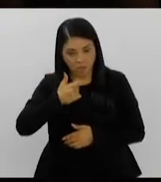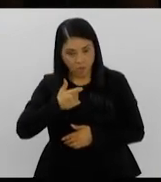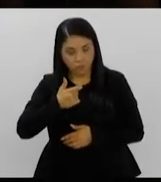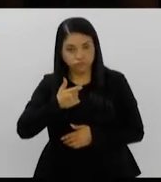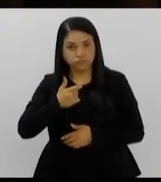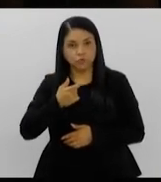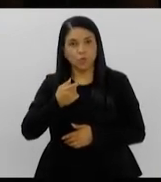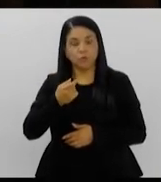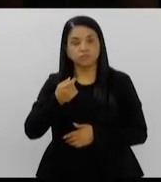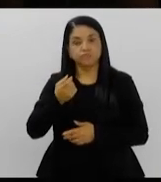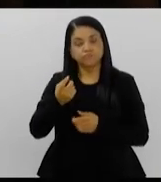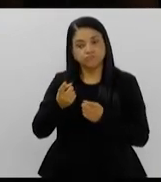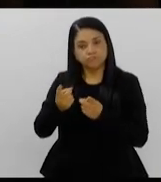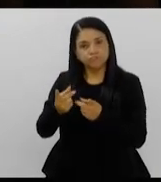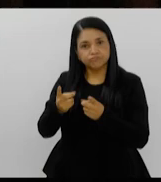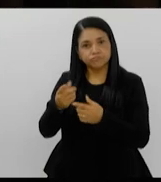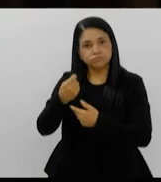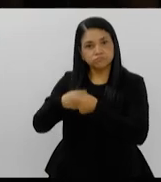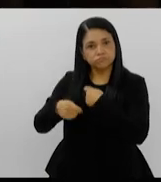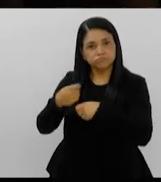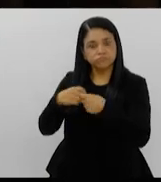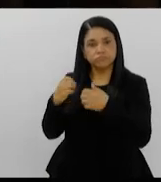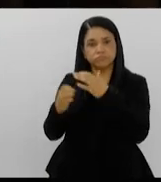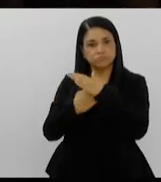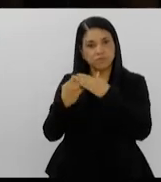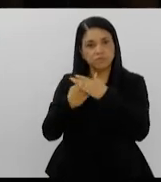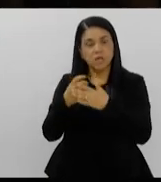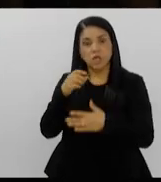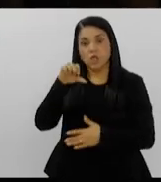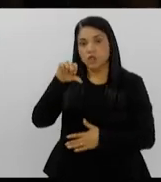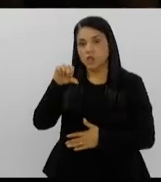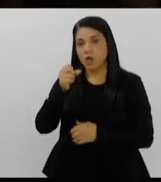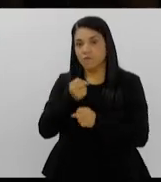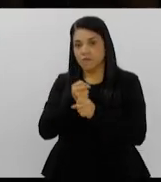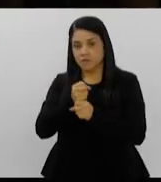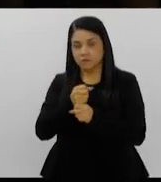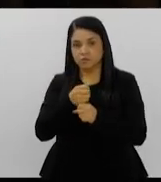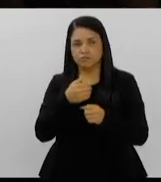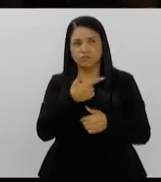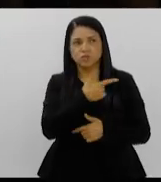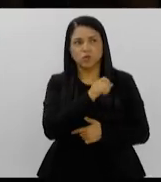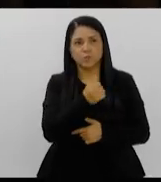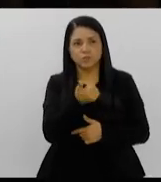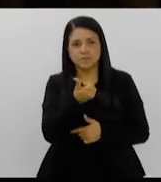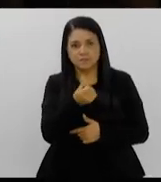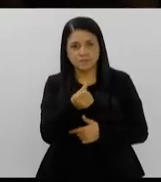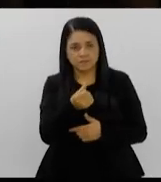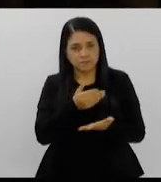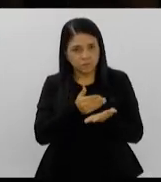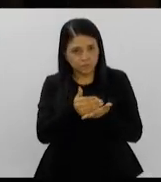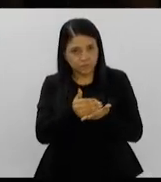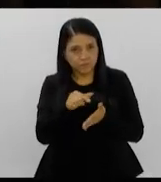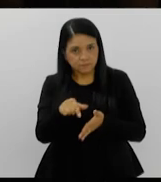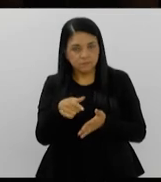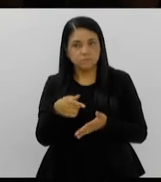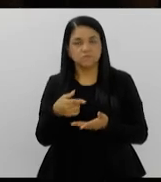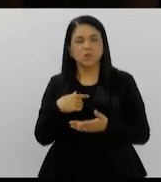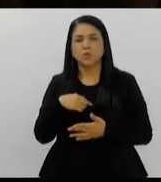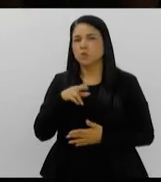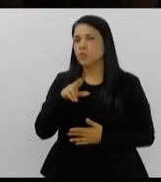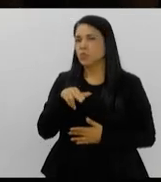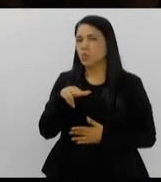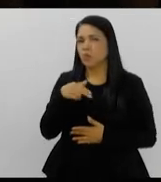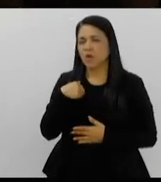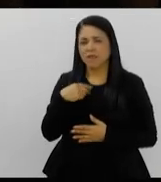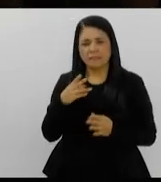comerciante, empresário, há 9 anos, desde 2016. E nunca sequer